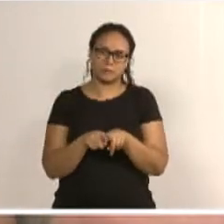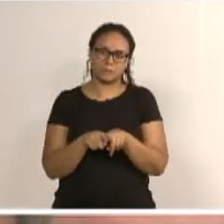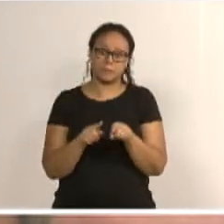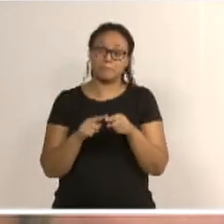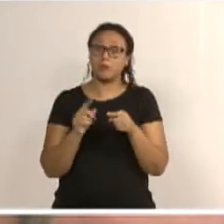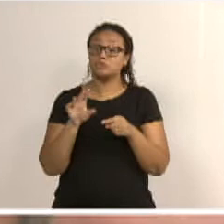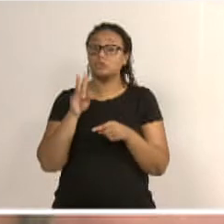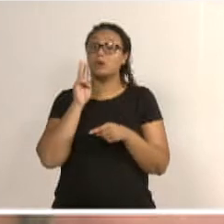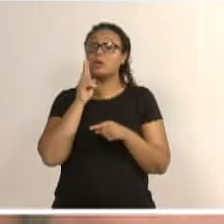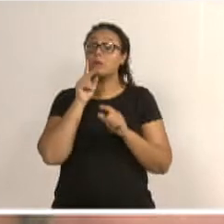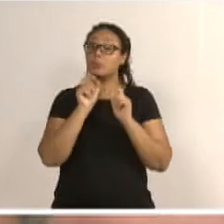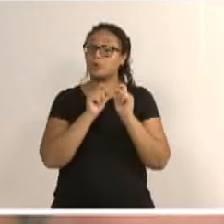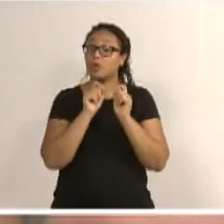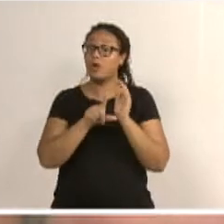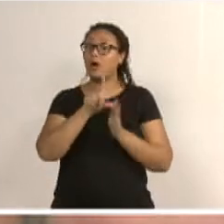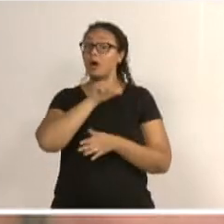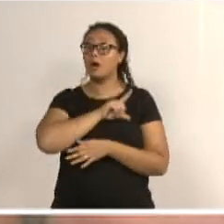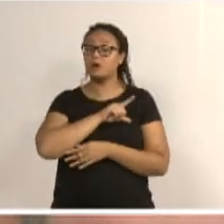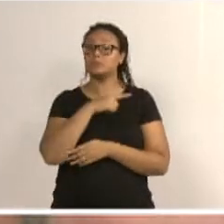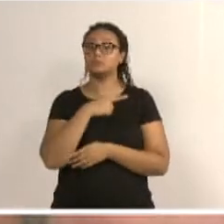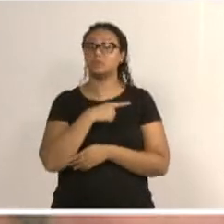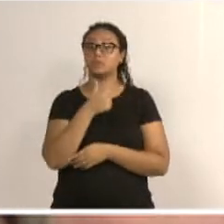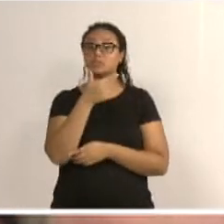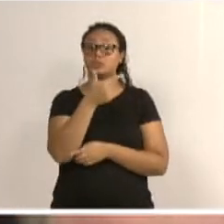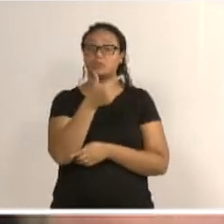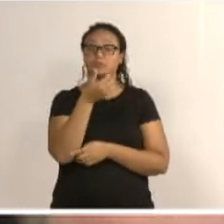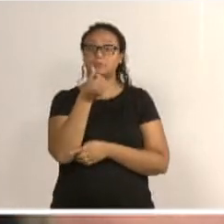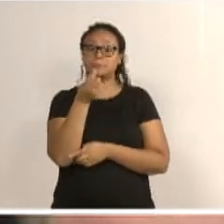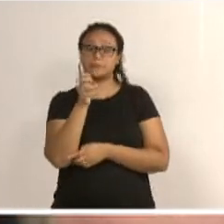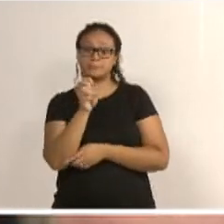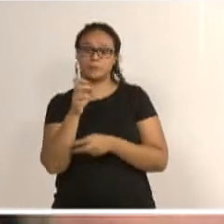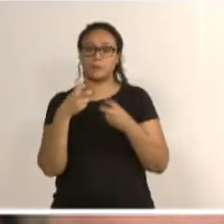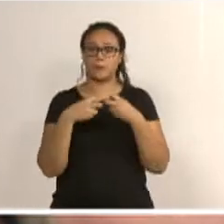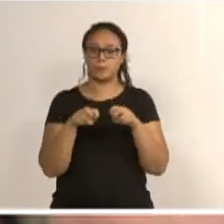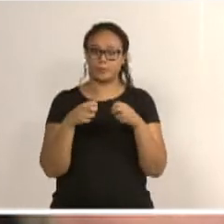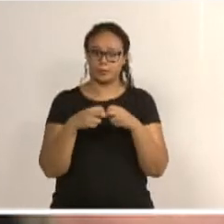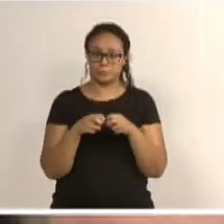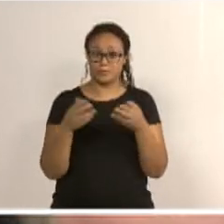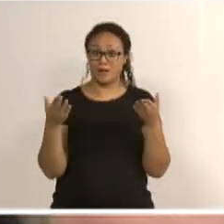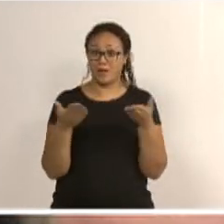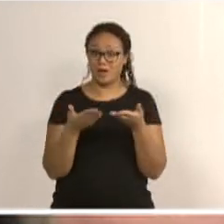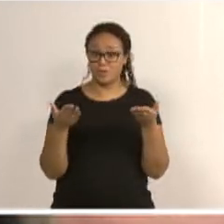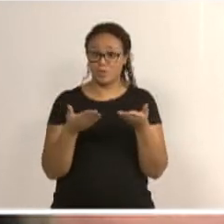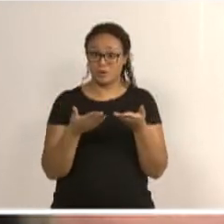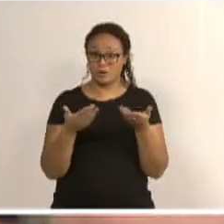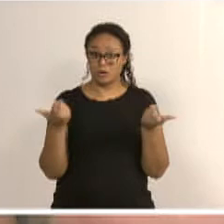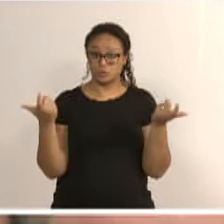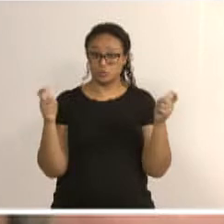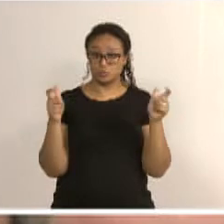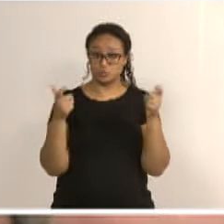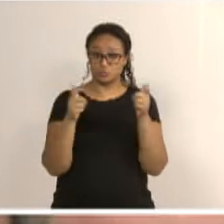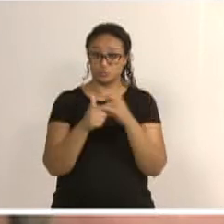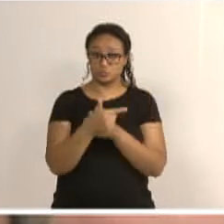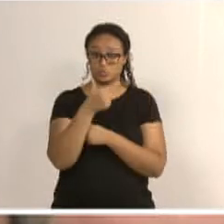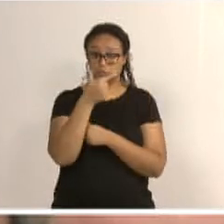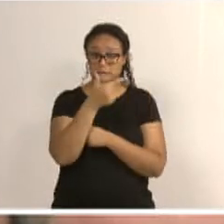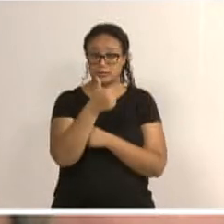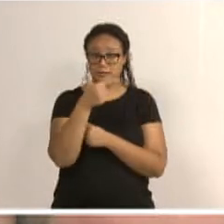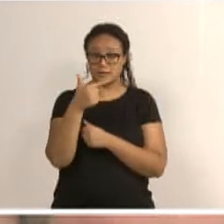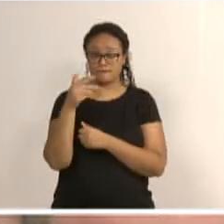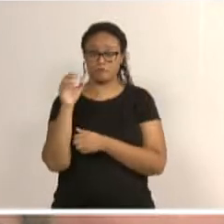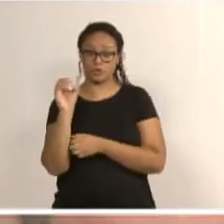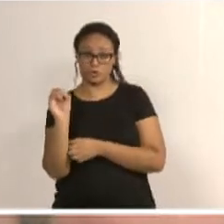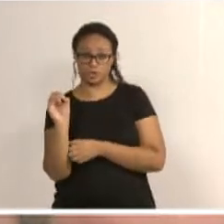população que Blumenau tinha 265 ônibus. Agora só tem 220,